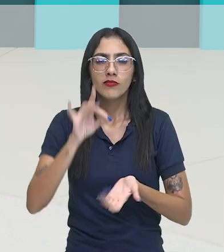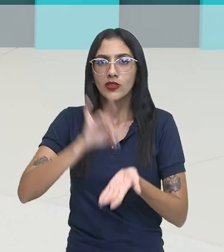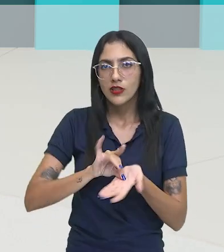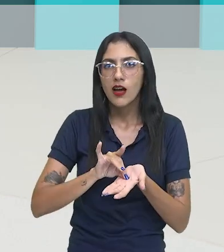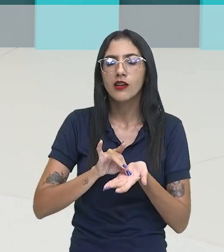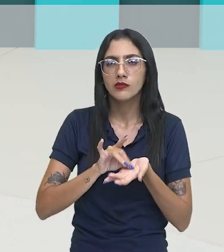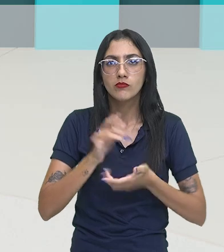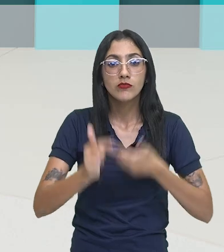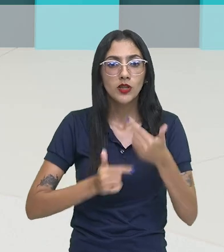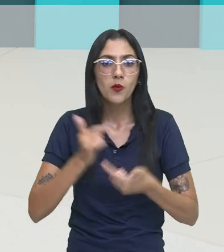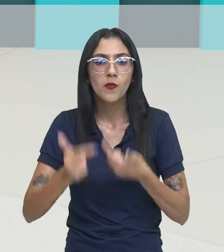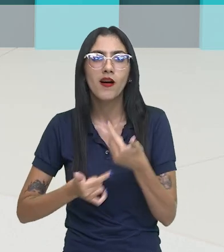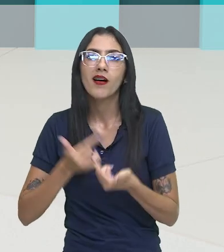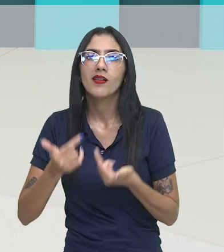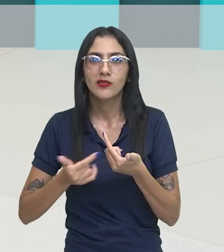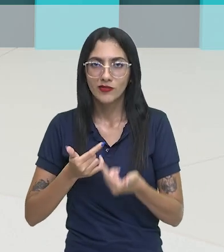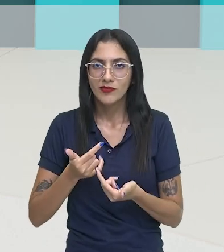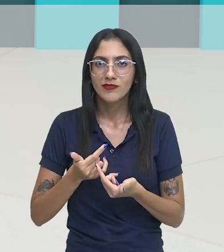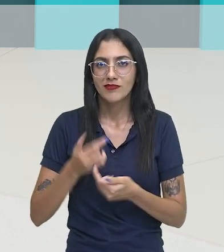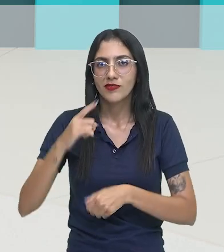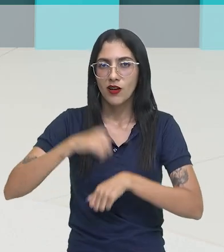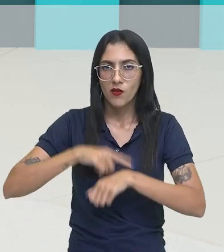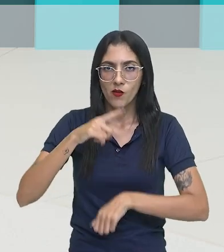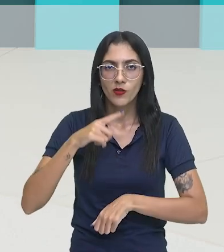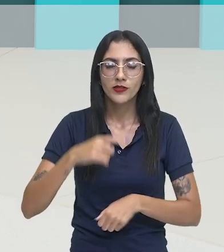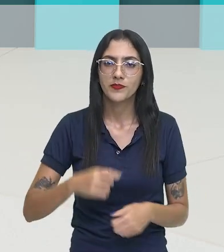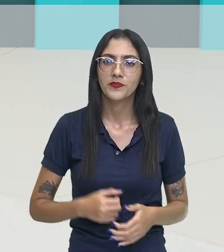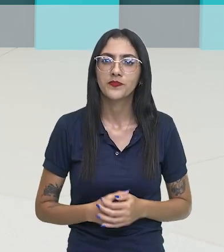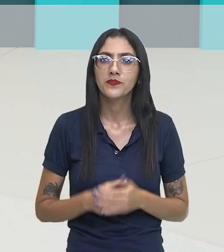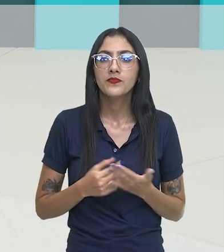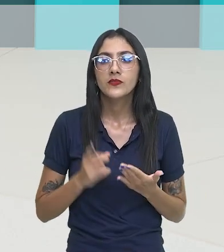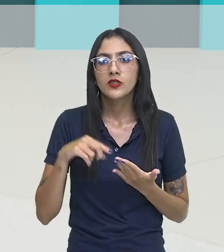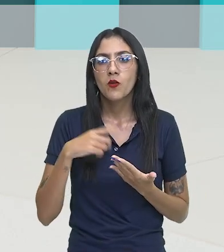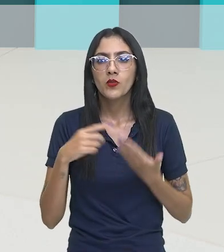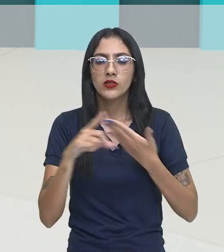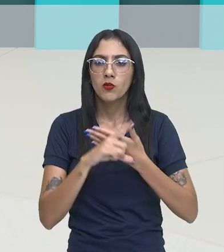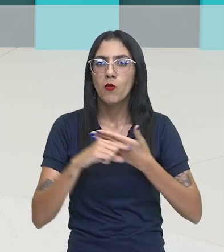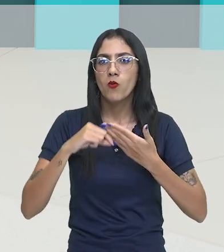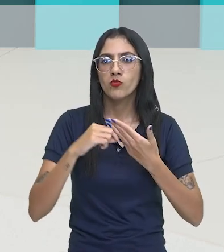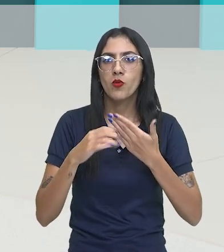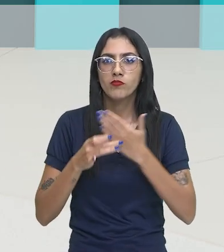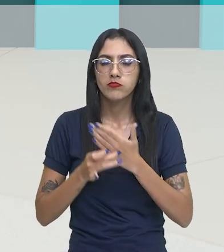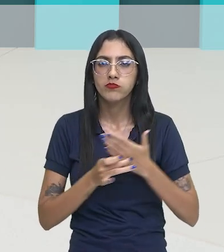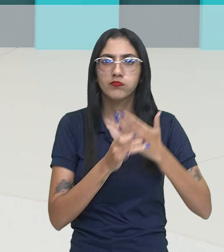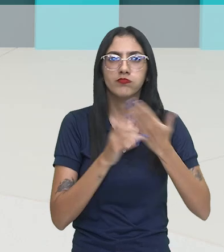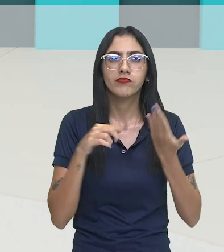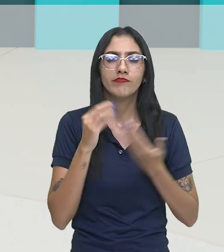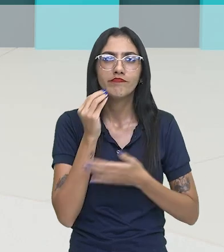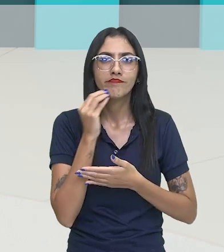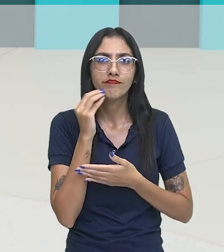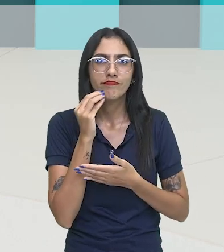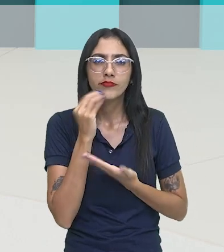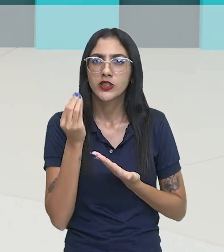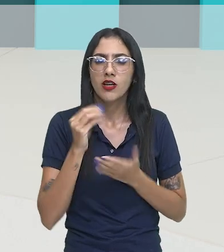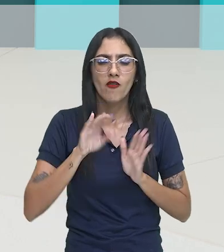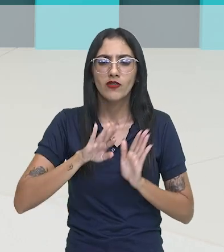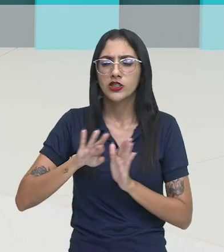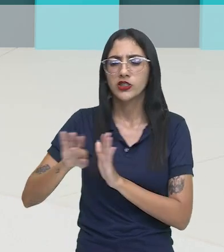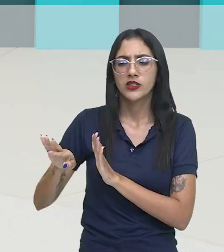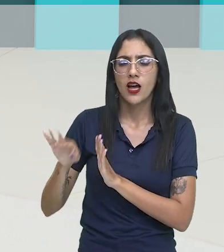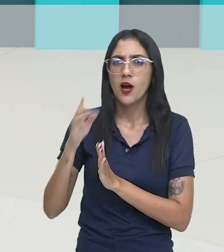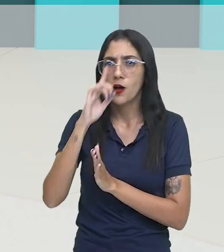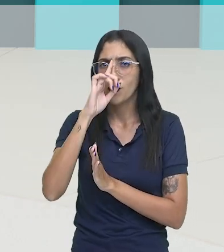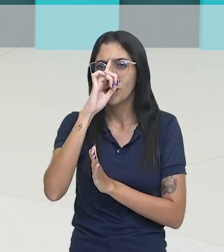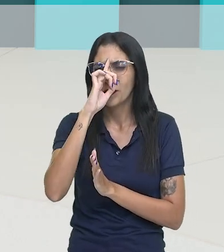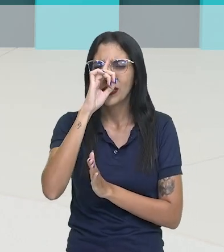realmente estava acontecendo naquele momento. O artista realista ele tenta fugir ao máximo dessa idealização que a gente